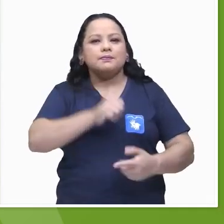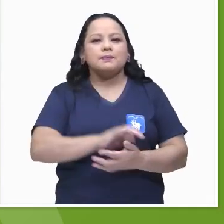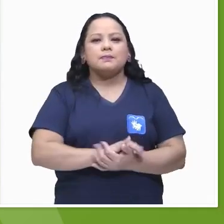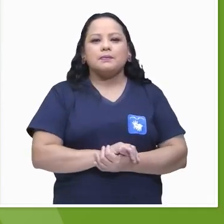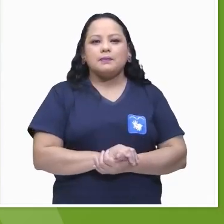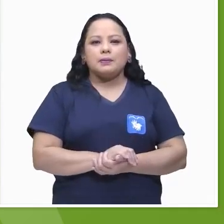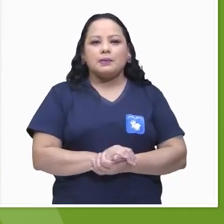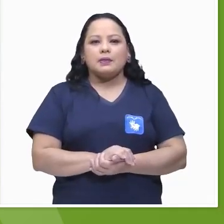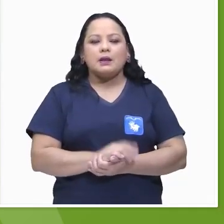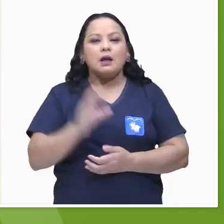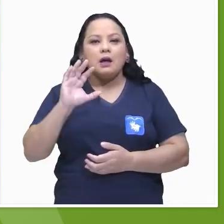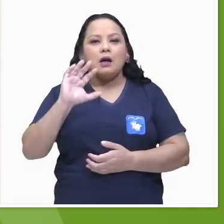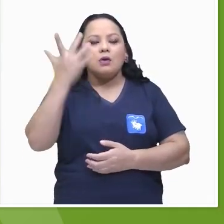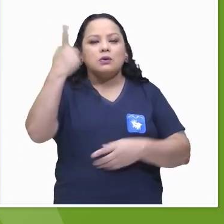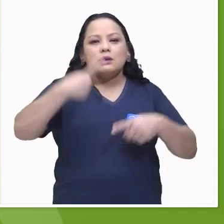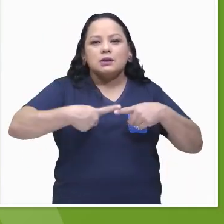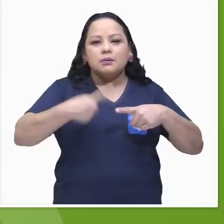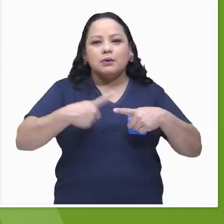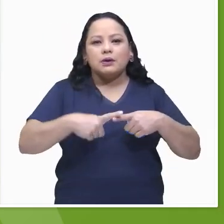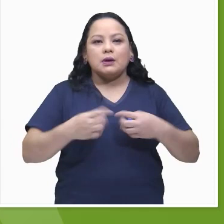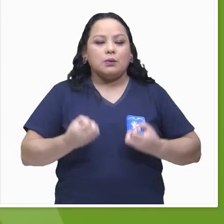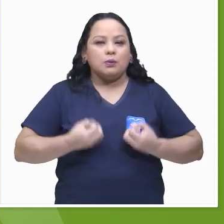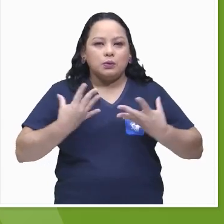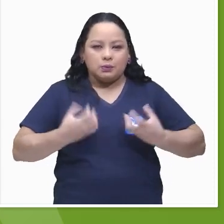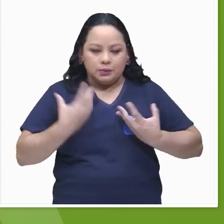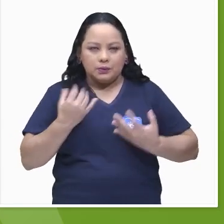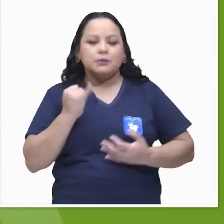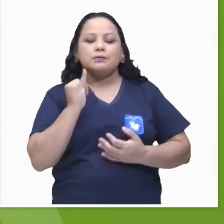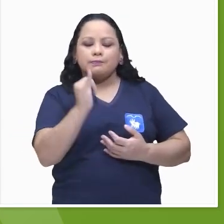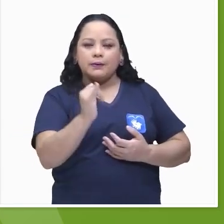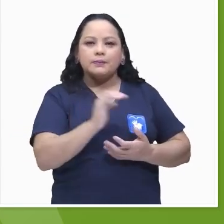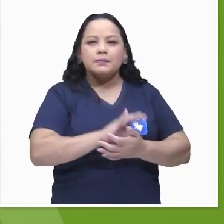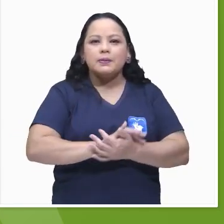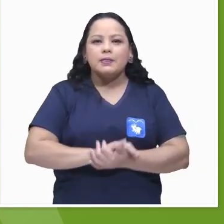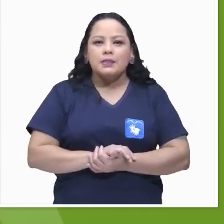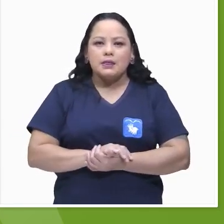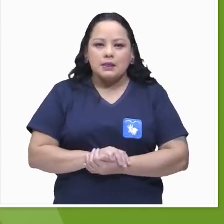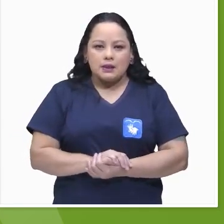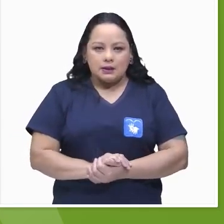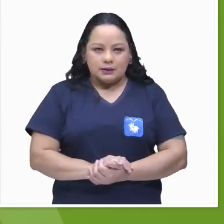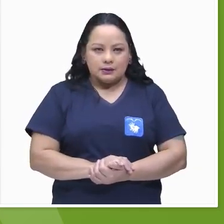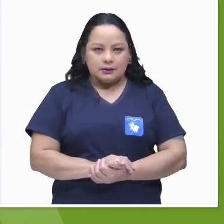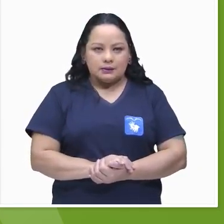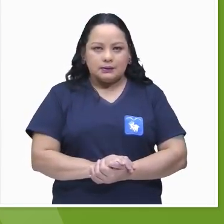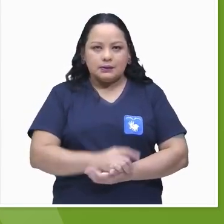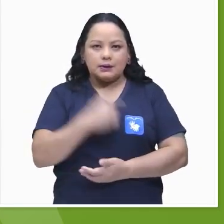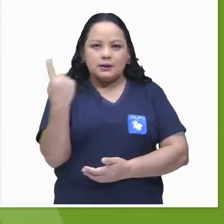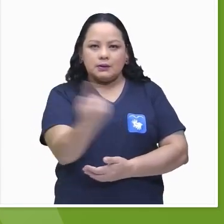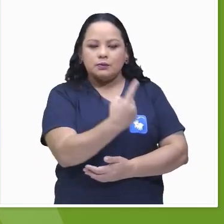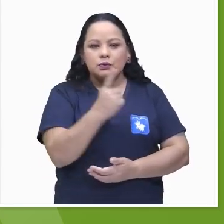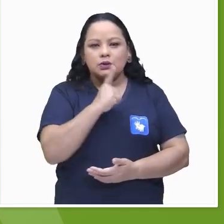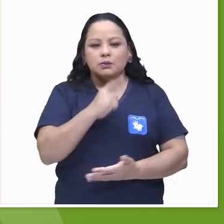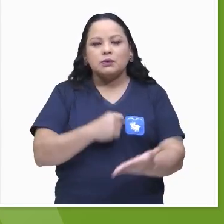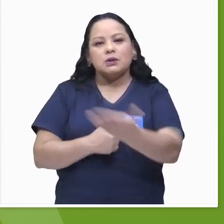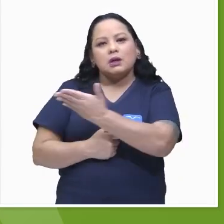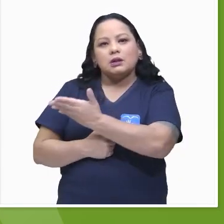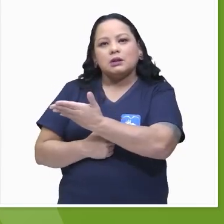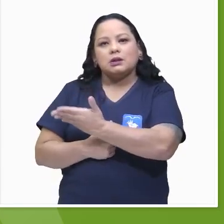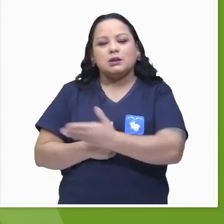Então, ela vai acontecer por conta dos hormônios, como a gente falou para vocês. E aí nós temos o